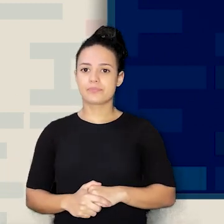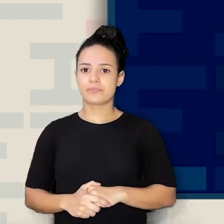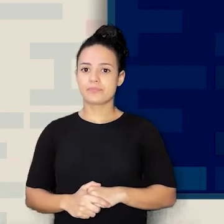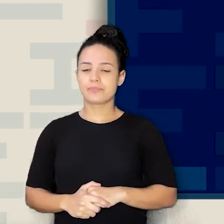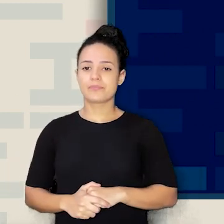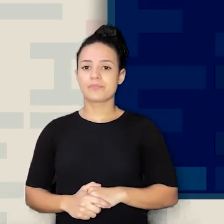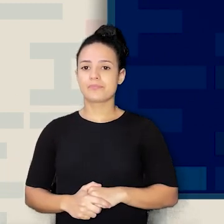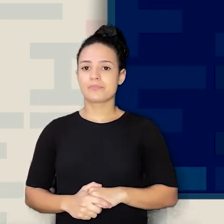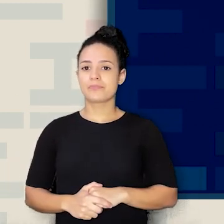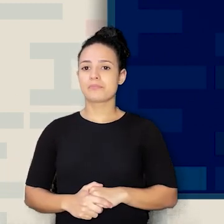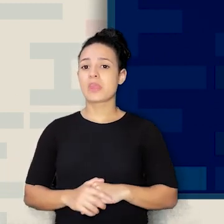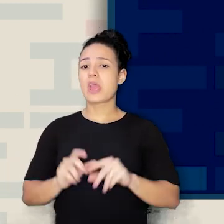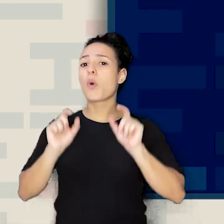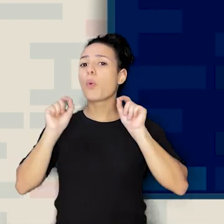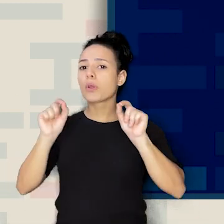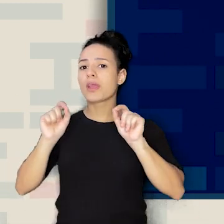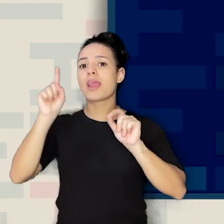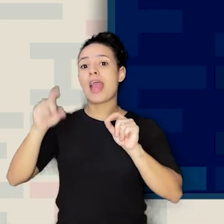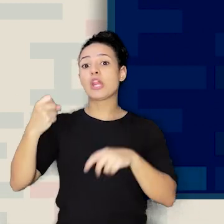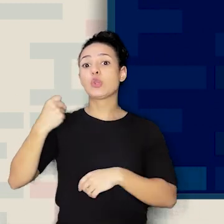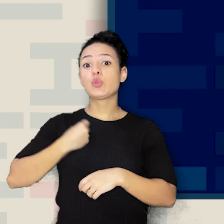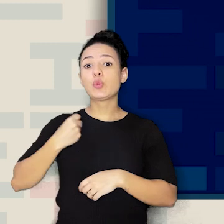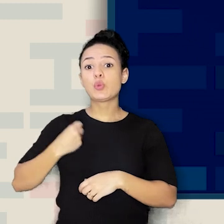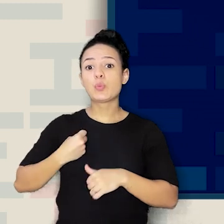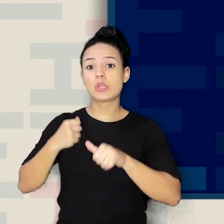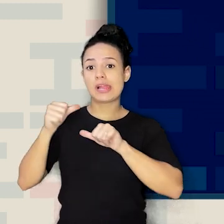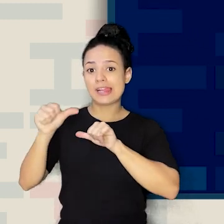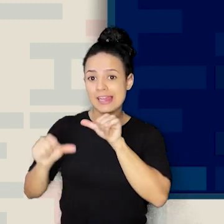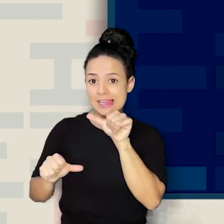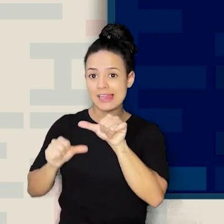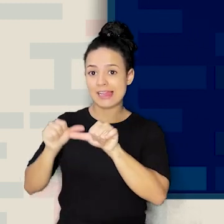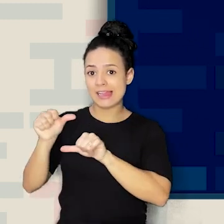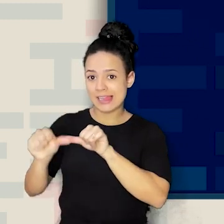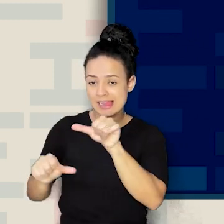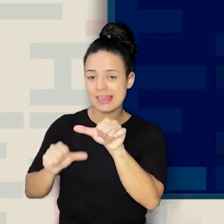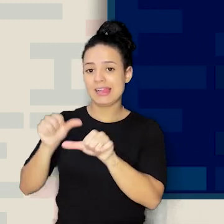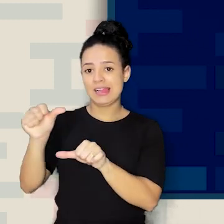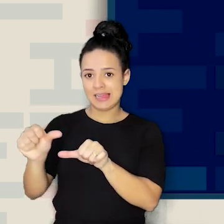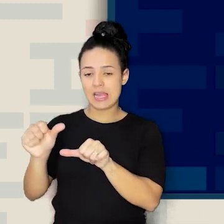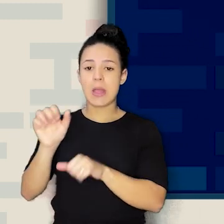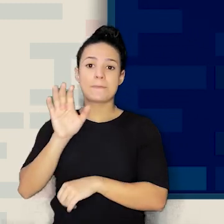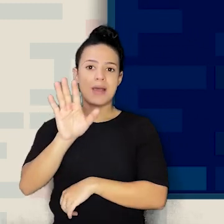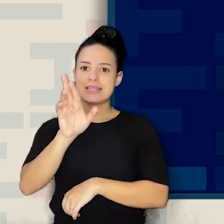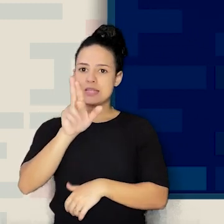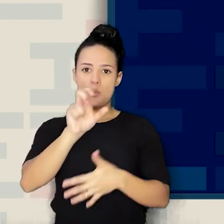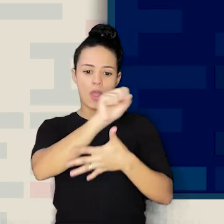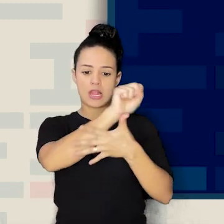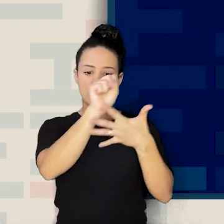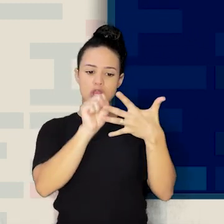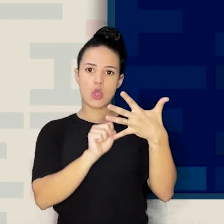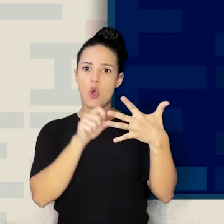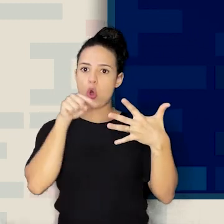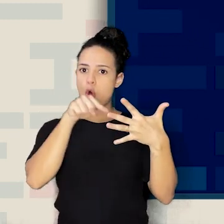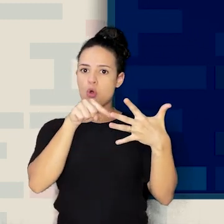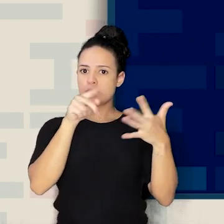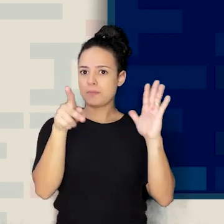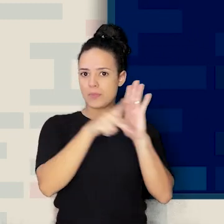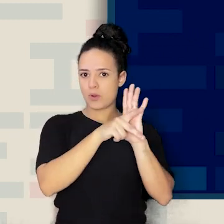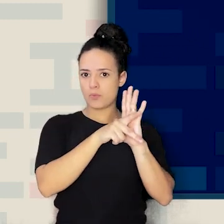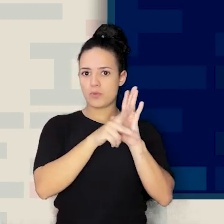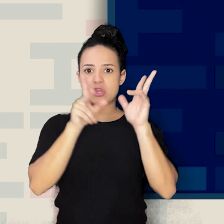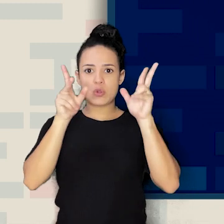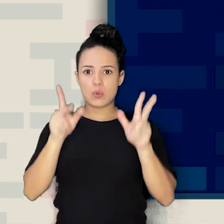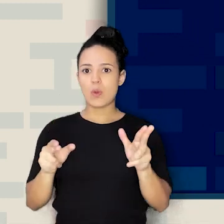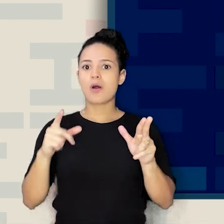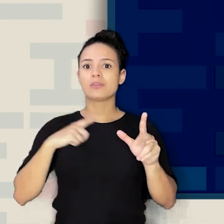a armadura de clave reflete o número de alterações, mas não as notas que afetam, como ocorre na impressão